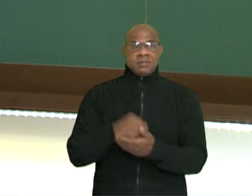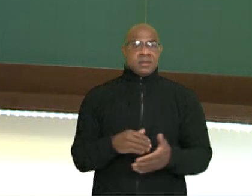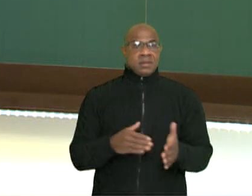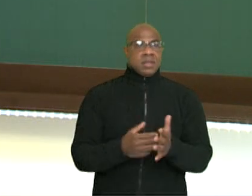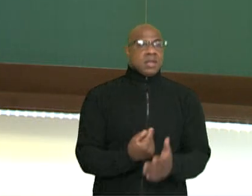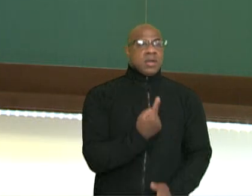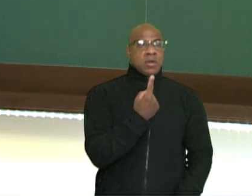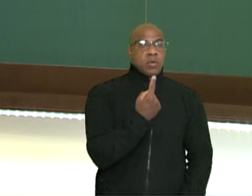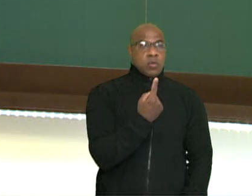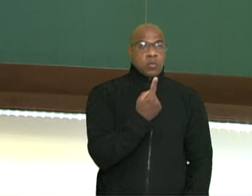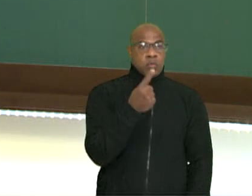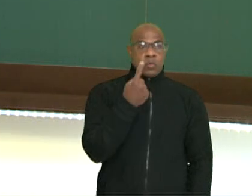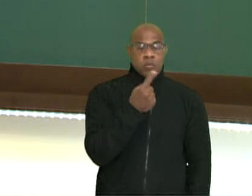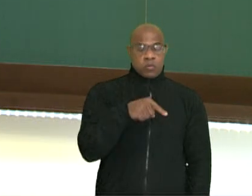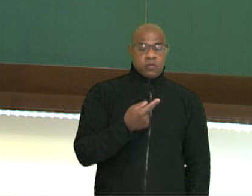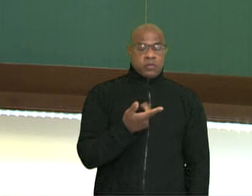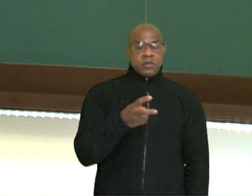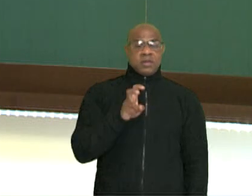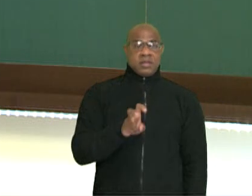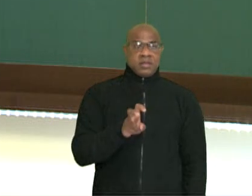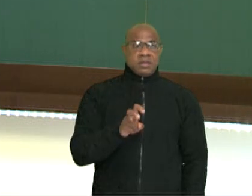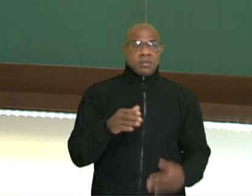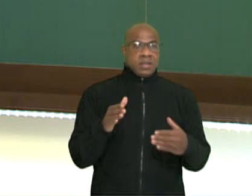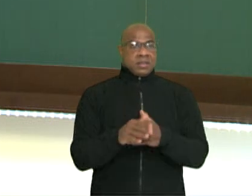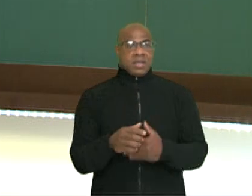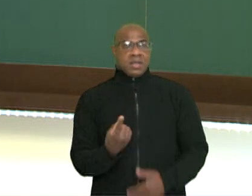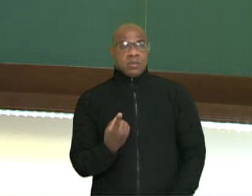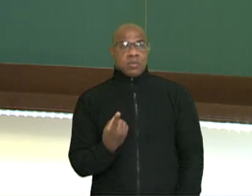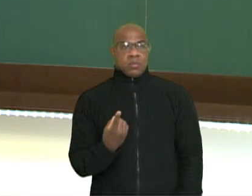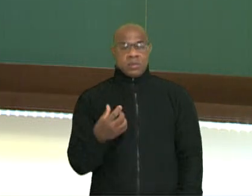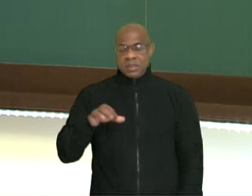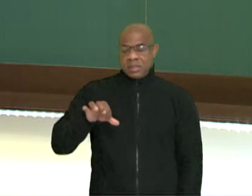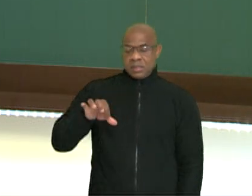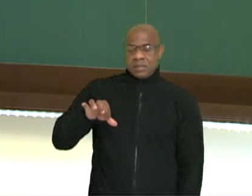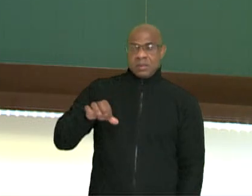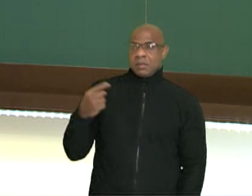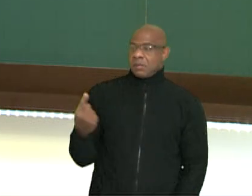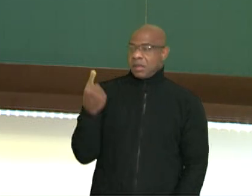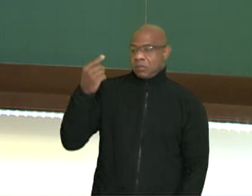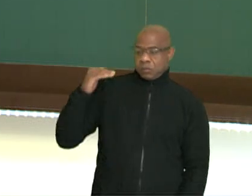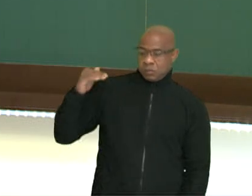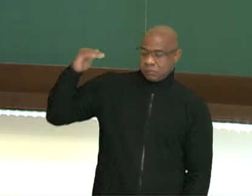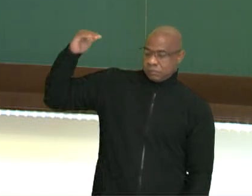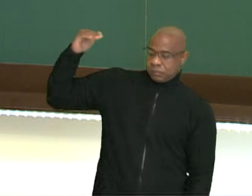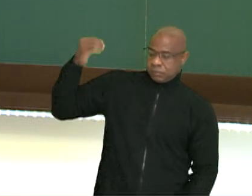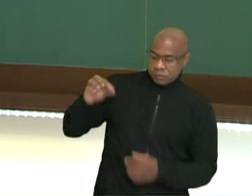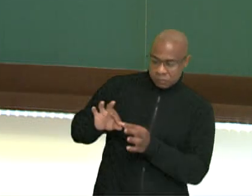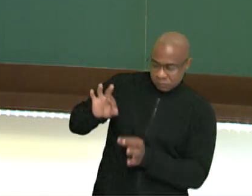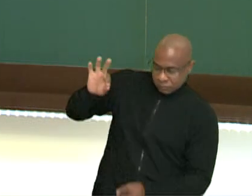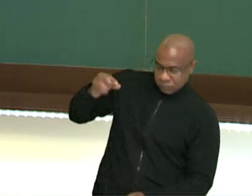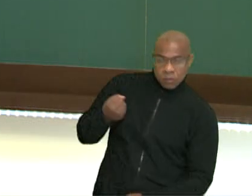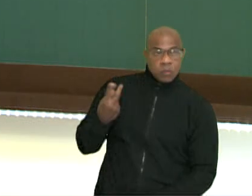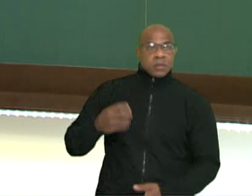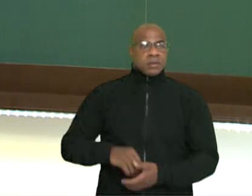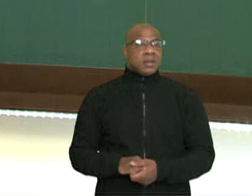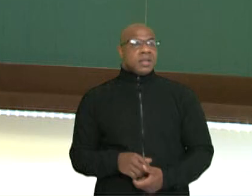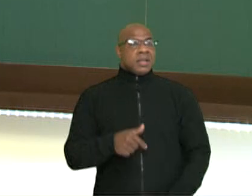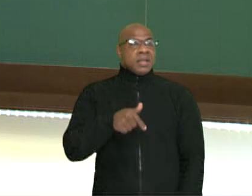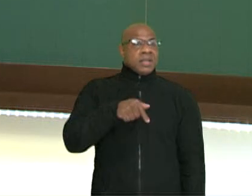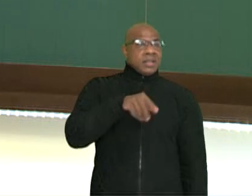até 1,69m. Então, quantos alunos têm essa faixa, esse intervalo de altura? 20. 70 alunos têm